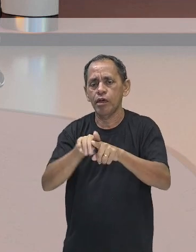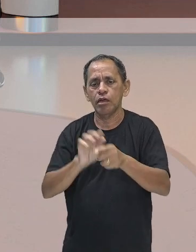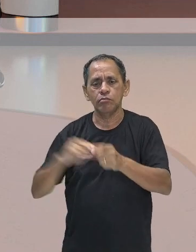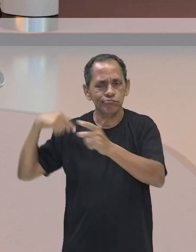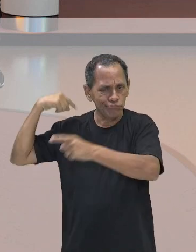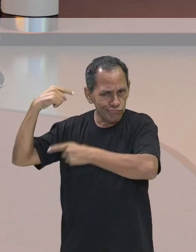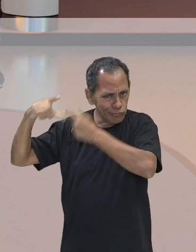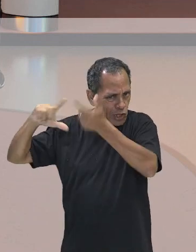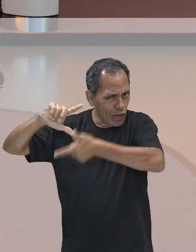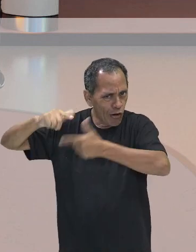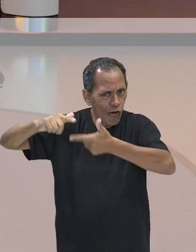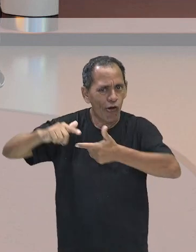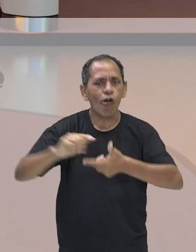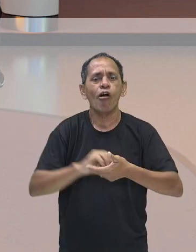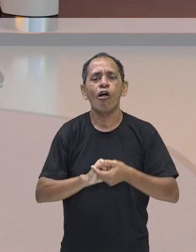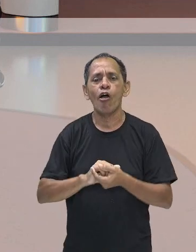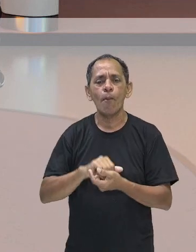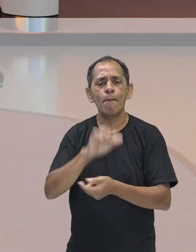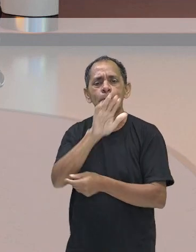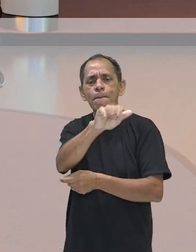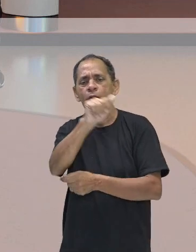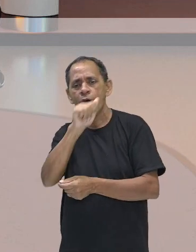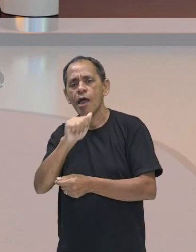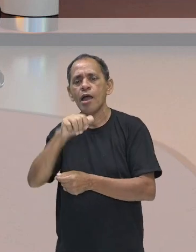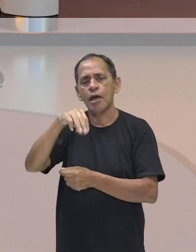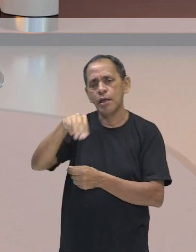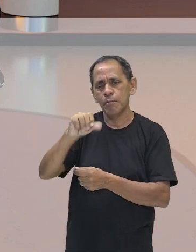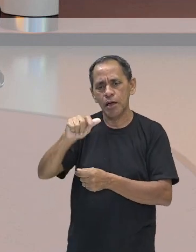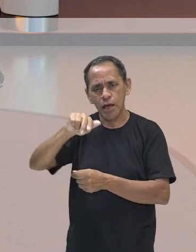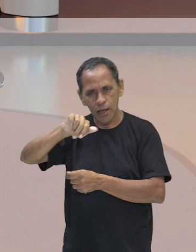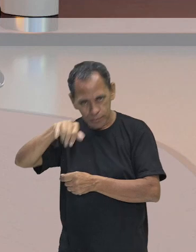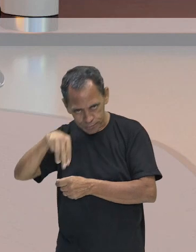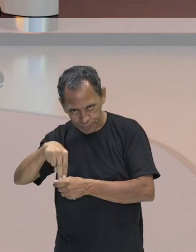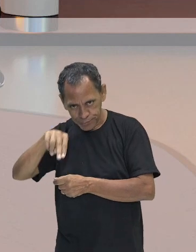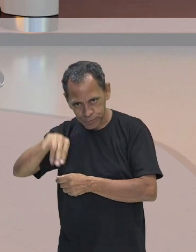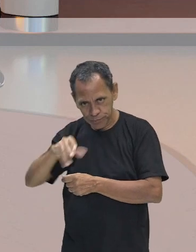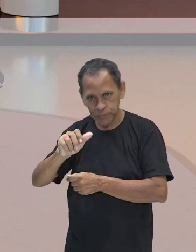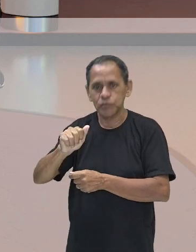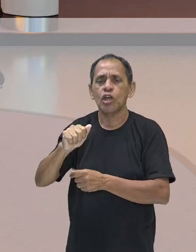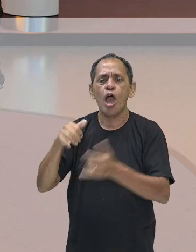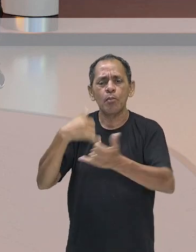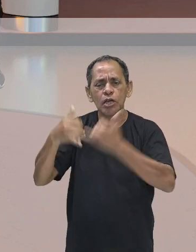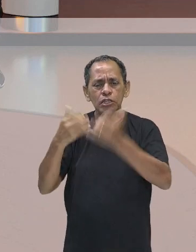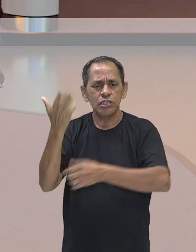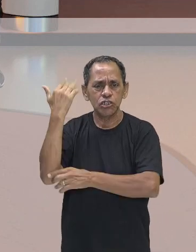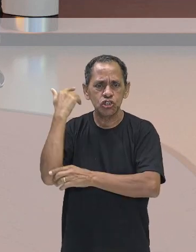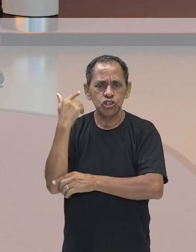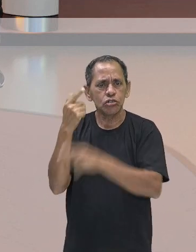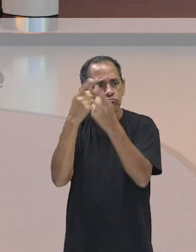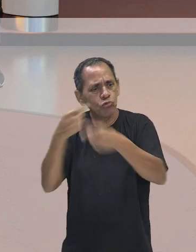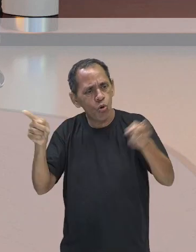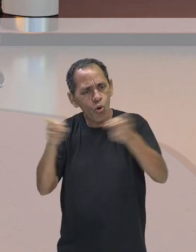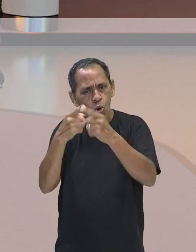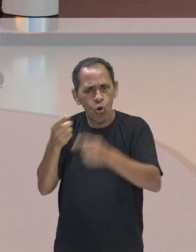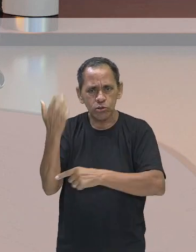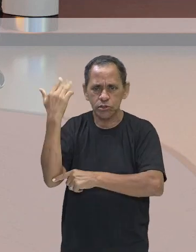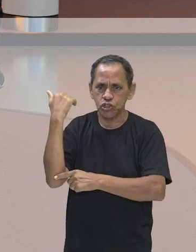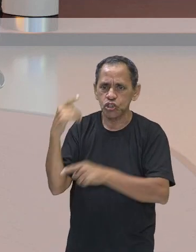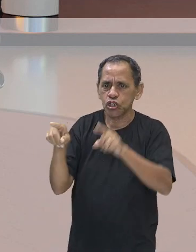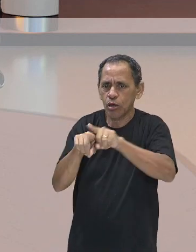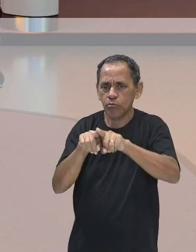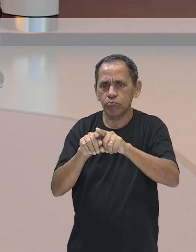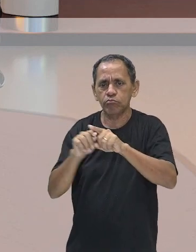outra. Brincar de manja, pega, não é, gente? Brincar de futebol, brincadeiras antigas, cantigas antigas que passam de